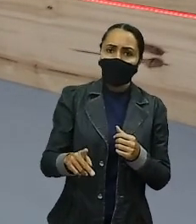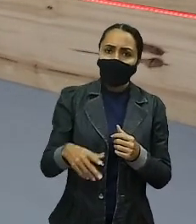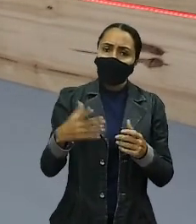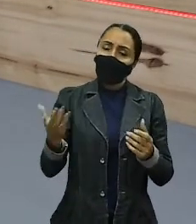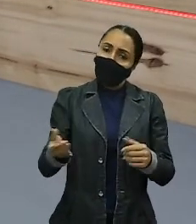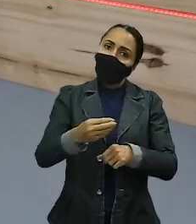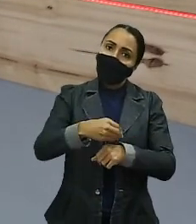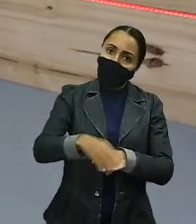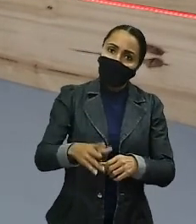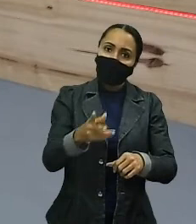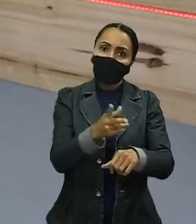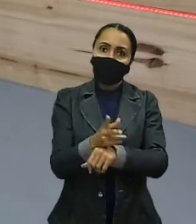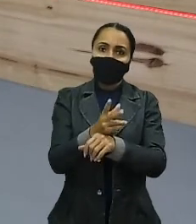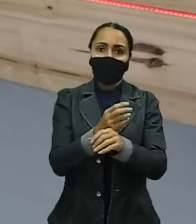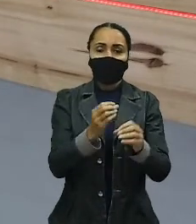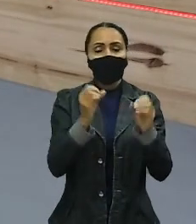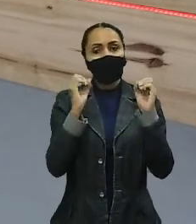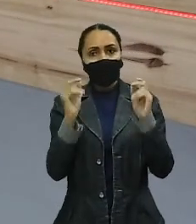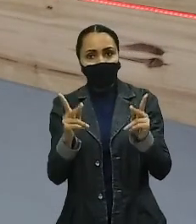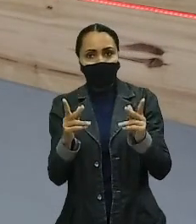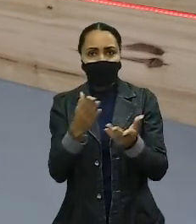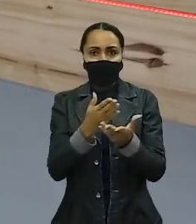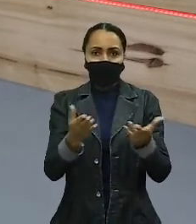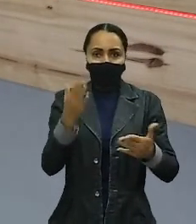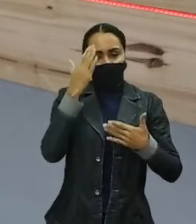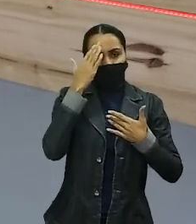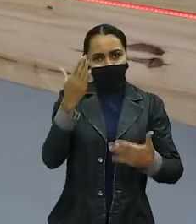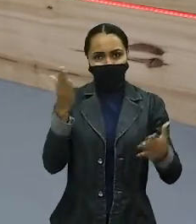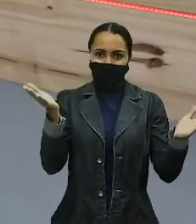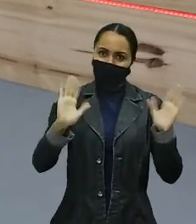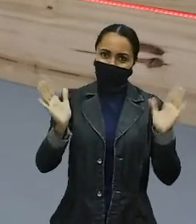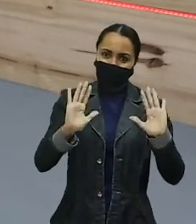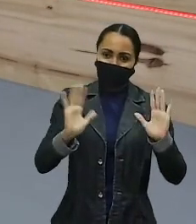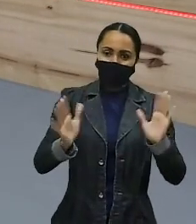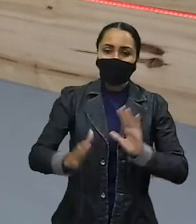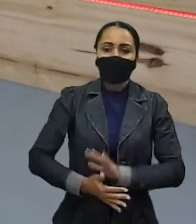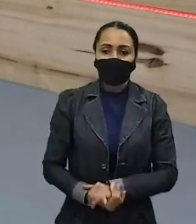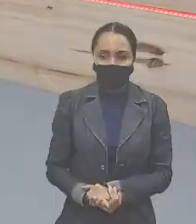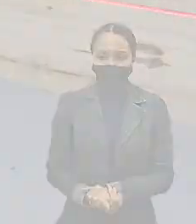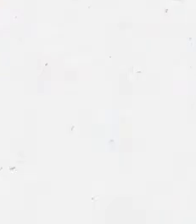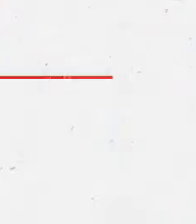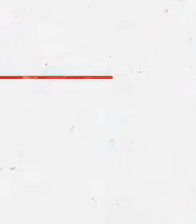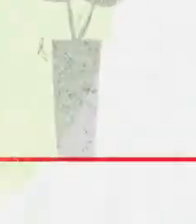manda aí a nossa videoaula e um ok pra gente lá. Obrigado pelo apoio. Forte abraço. Tchau, tchau.